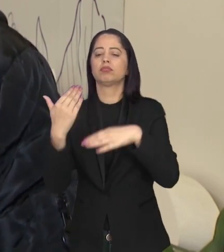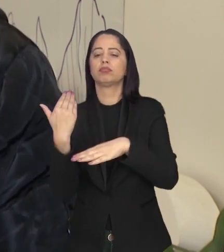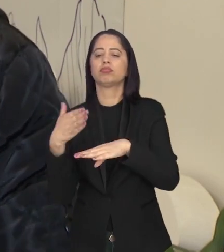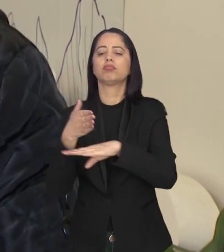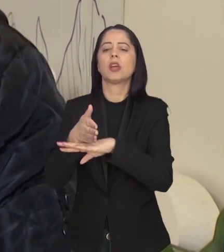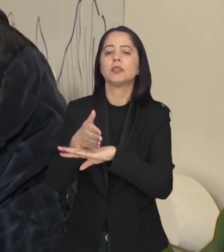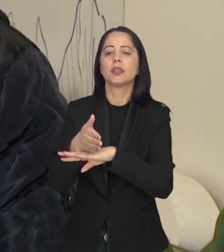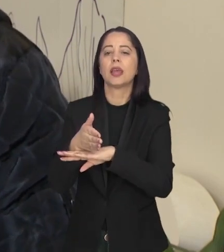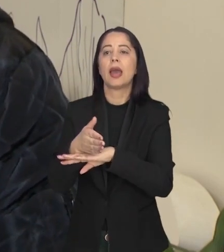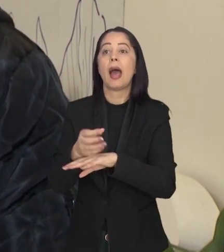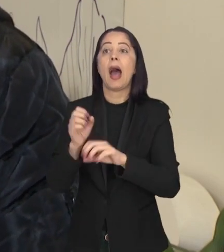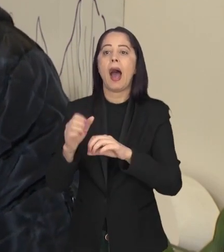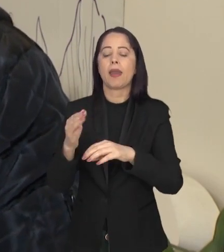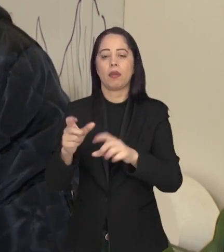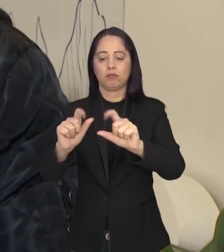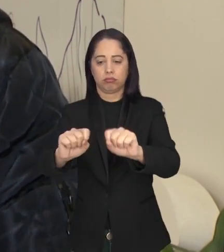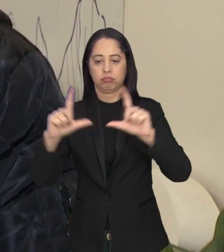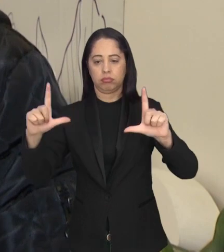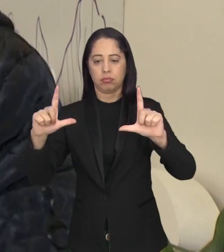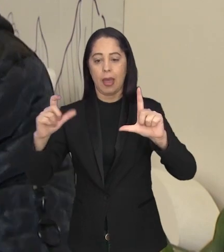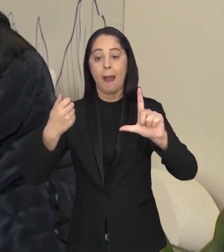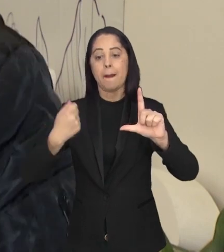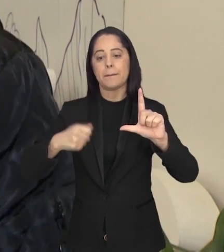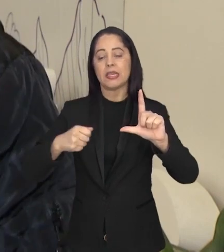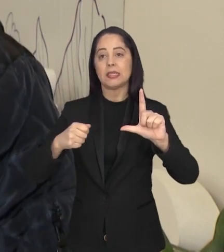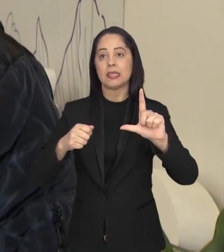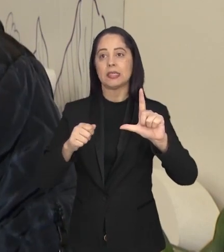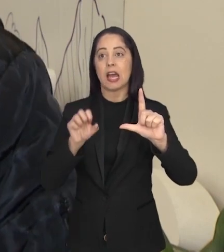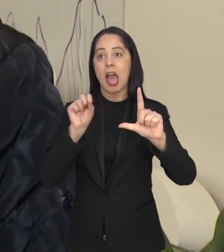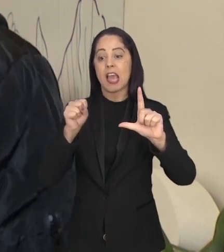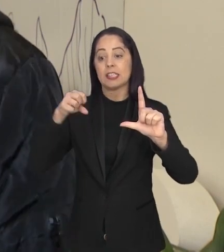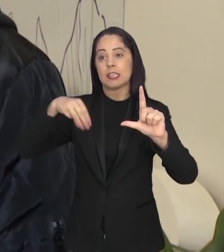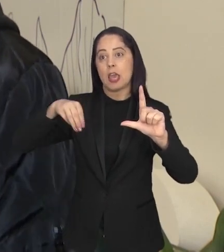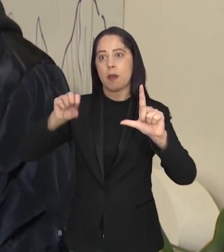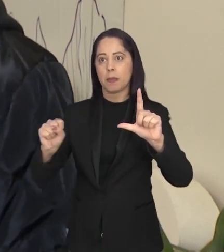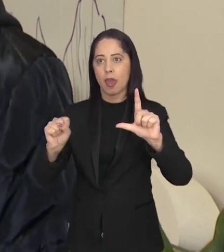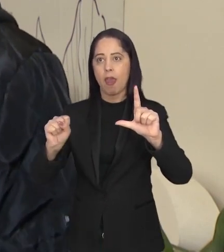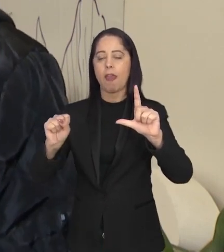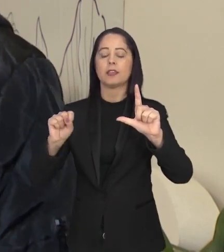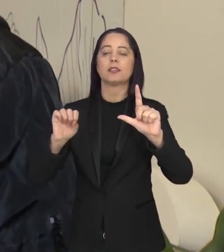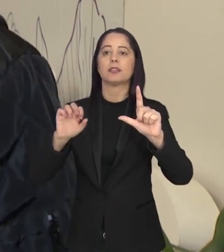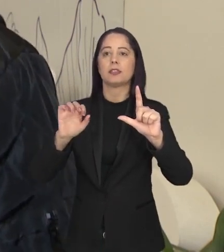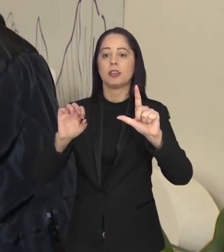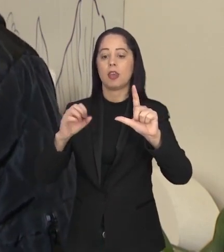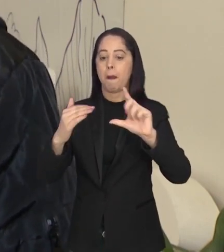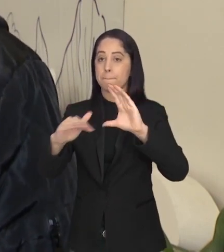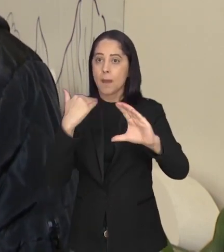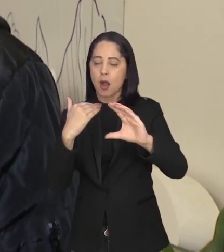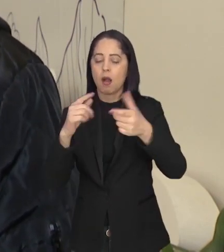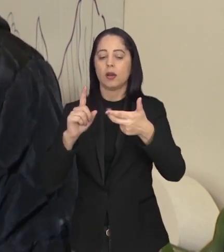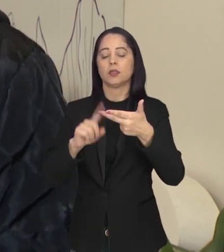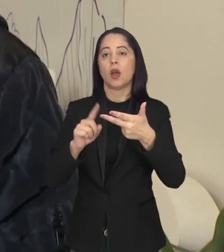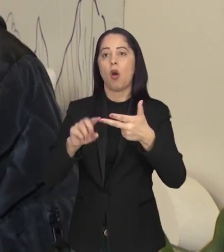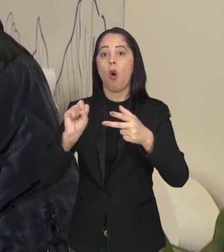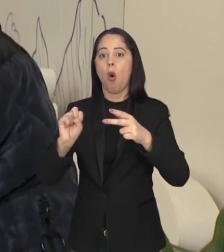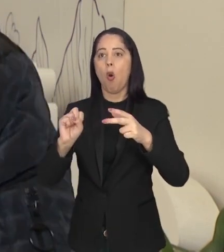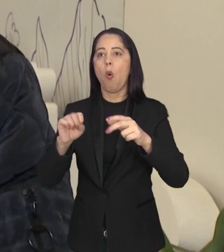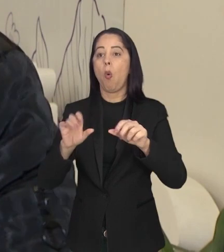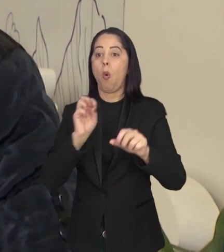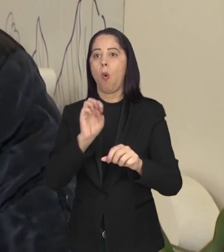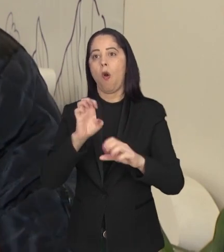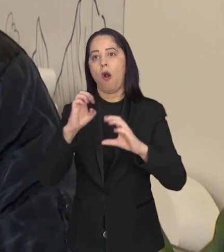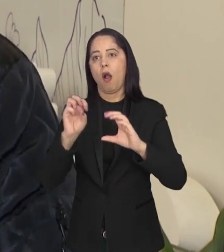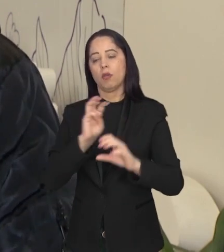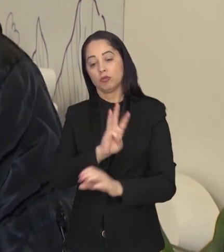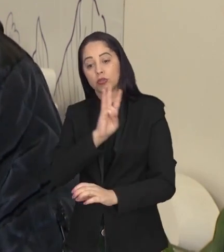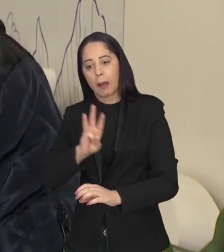social, ela pergunta para você colocar um código que ela te mandou via SMS, ou para você clicar em sim no seu aparelho telefônico, ou você verificar